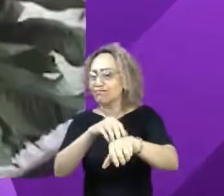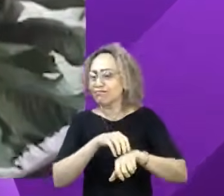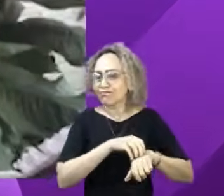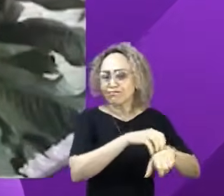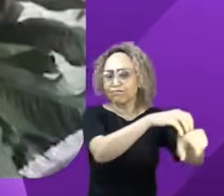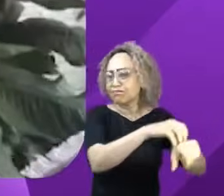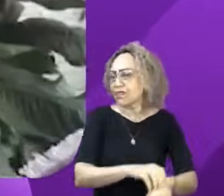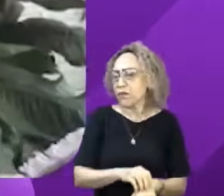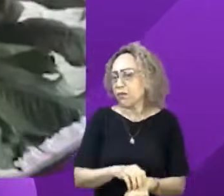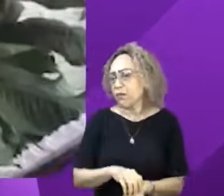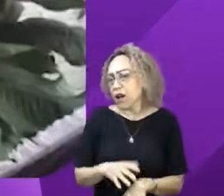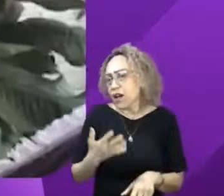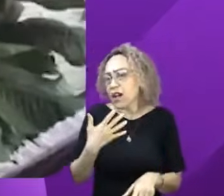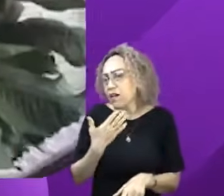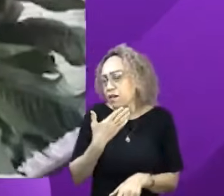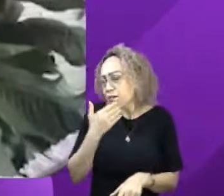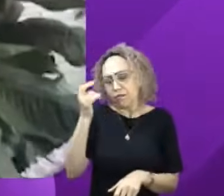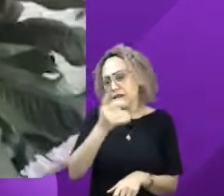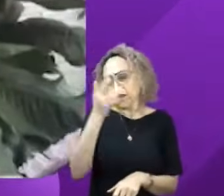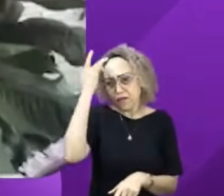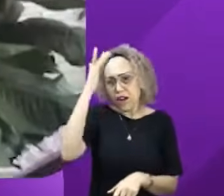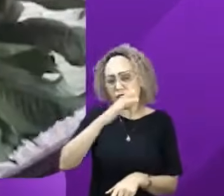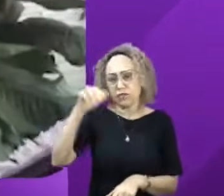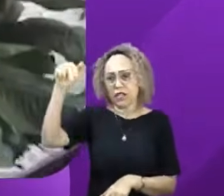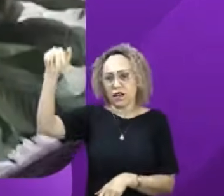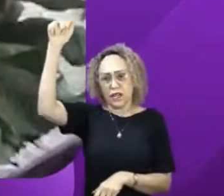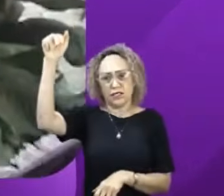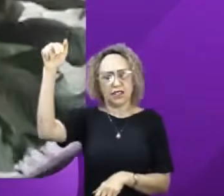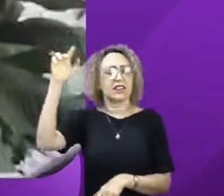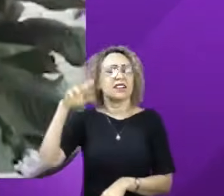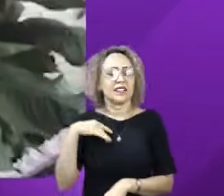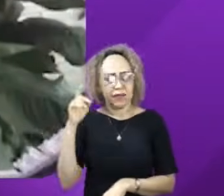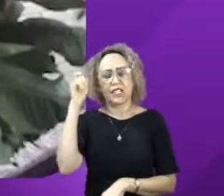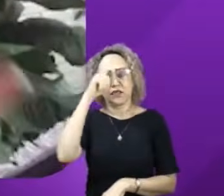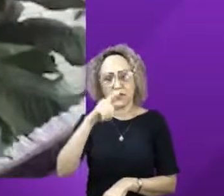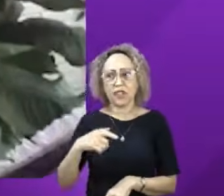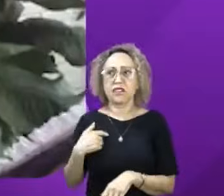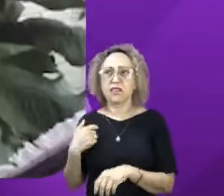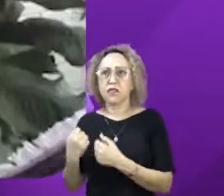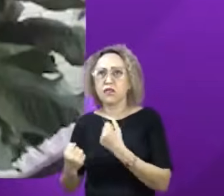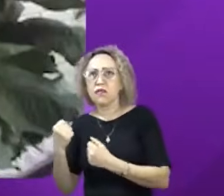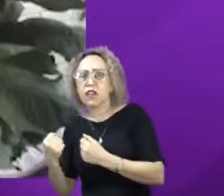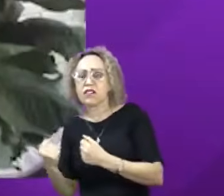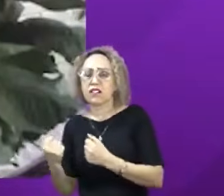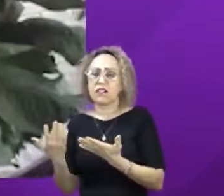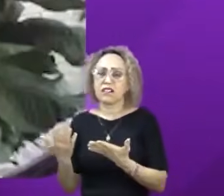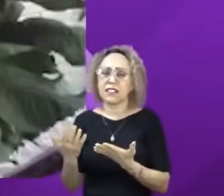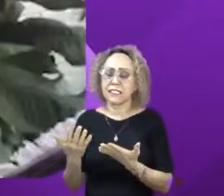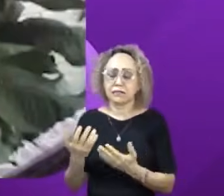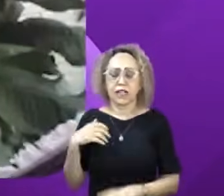né? Então a gente deve olhar para a Amazônia com muito mais cuidado. Isso, verbas públicas, né? A gente está falando de verbas,